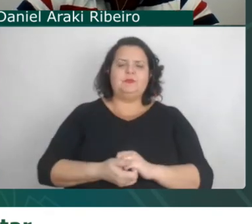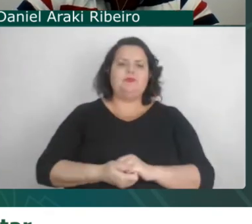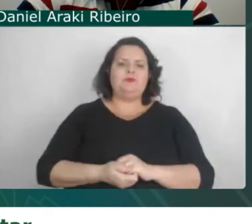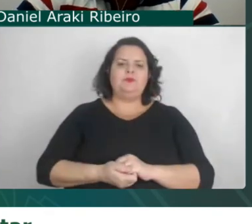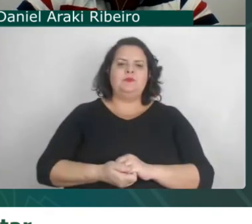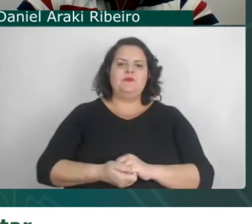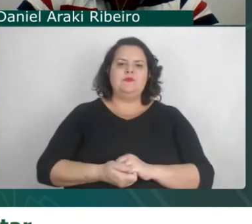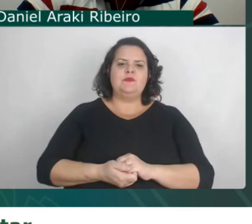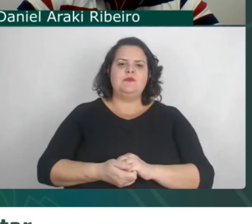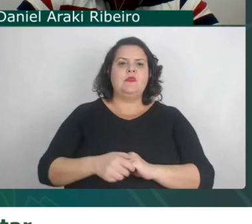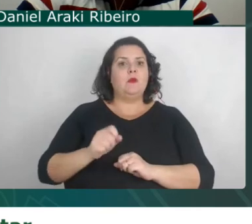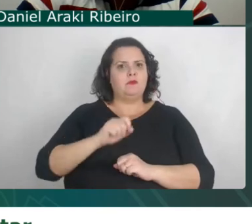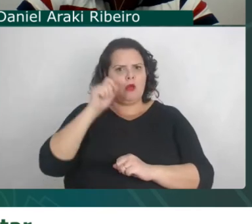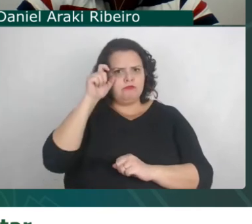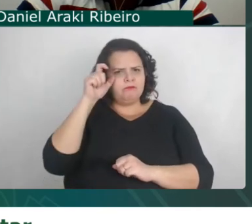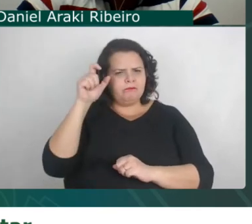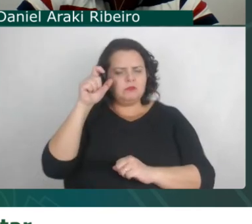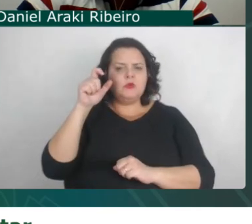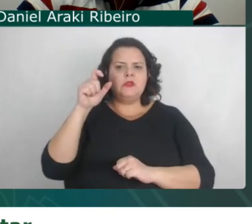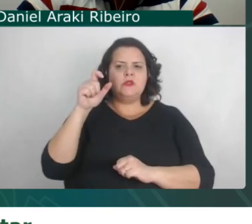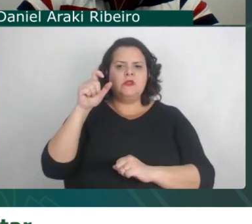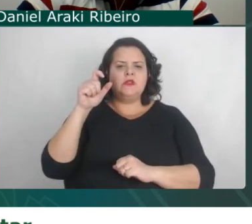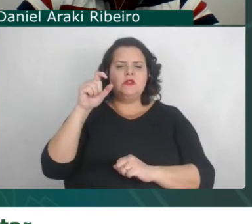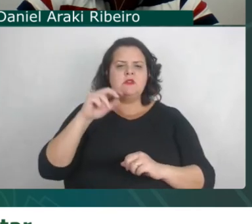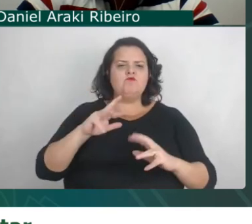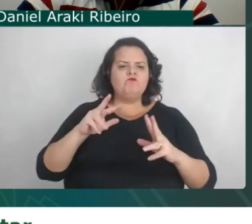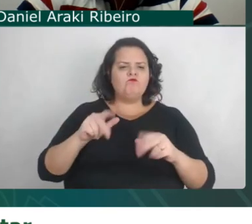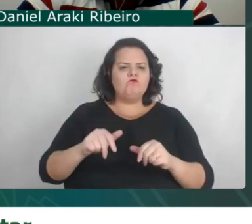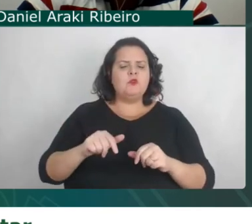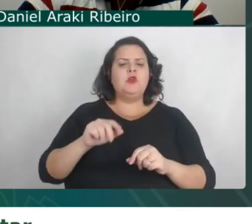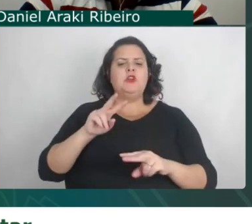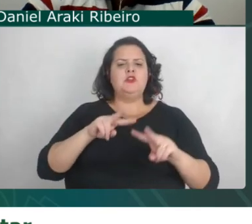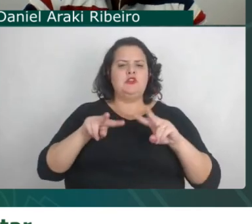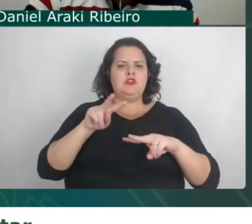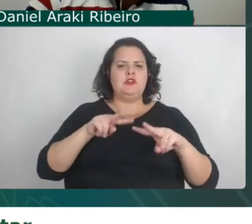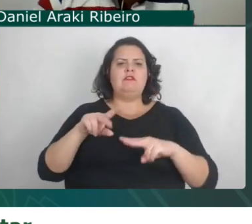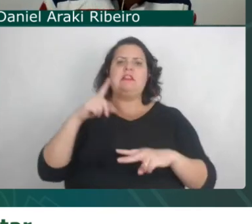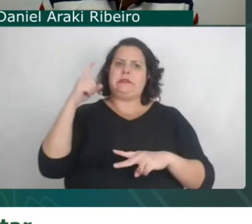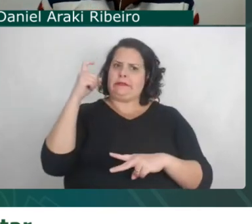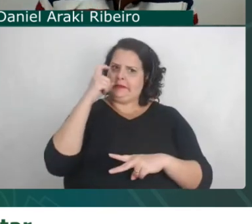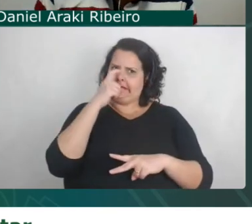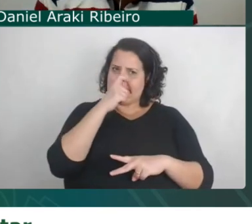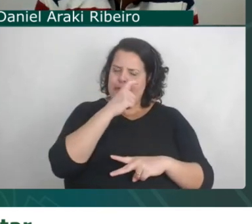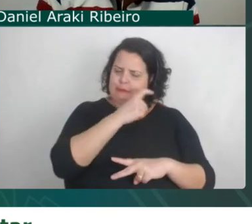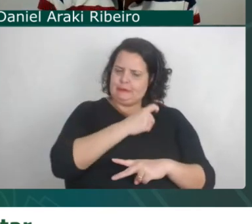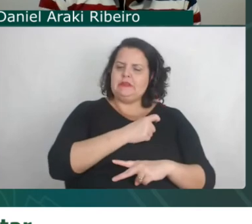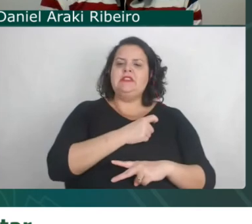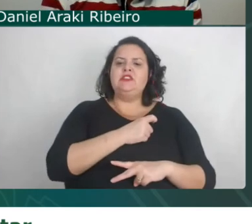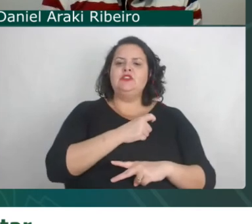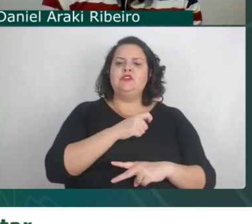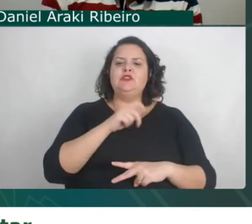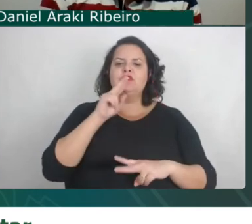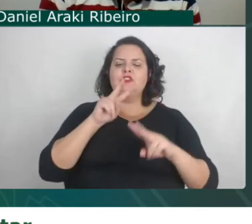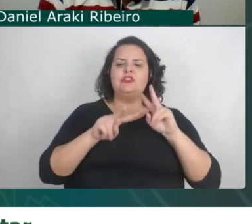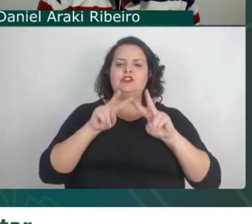muito interessante ver que a gente tem a complexidade inicia no